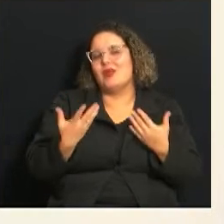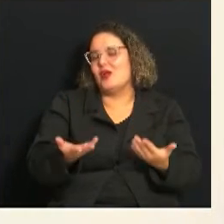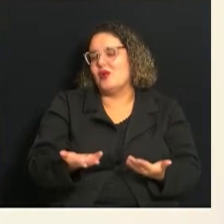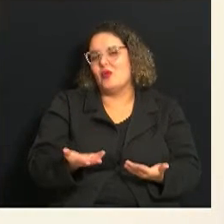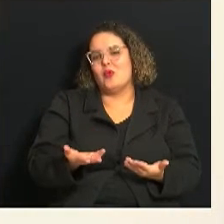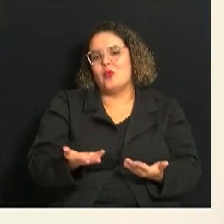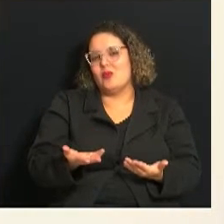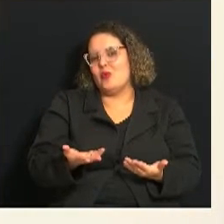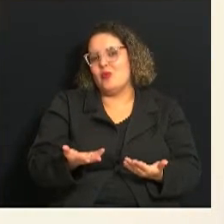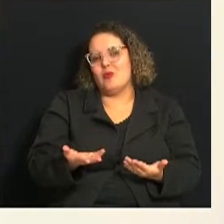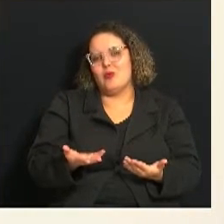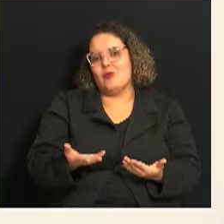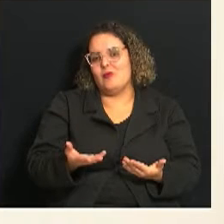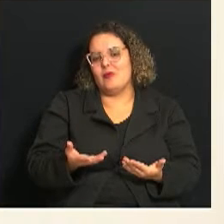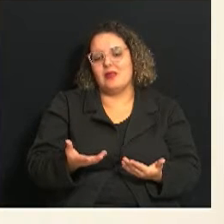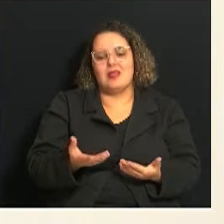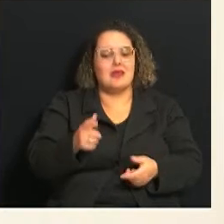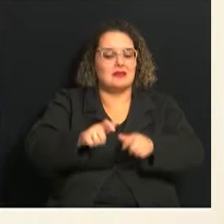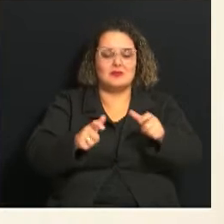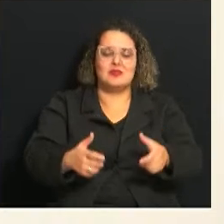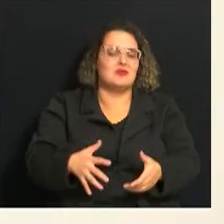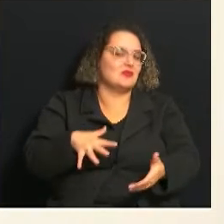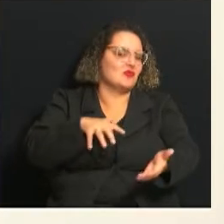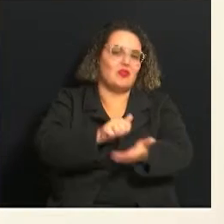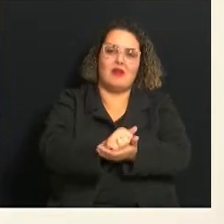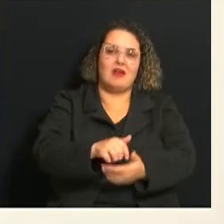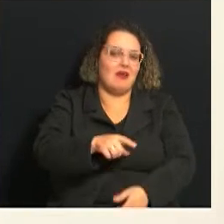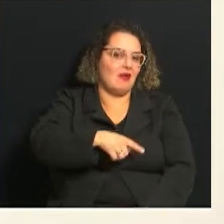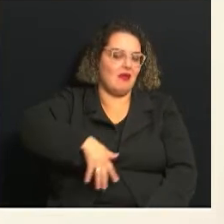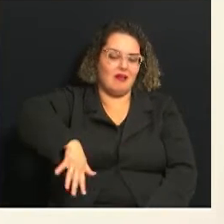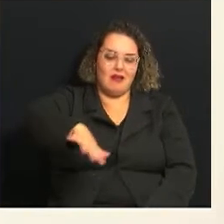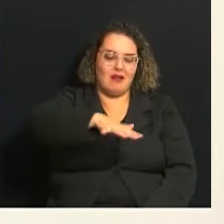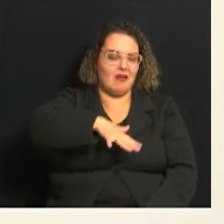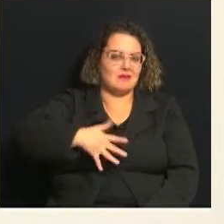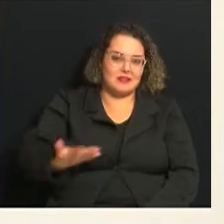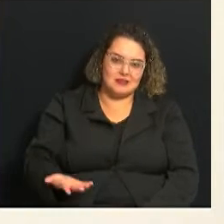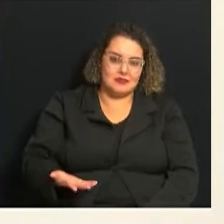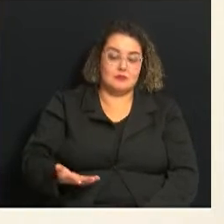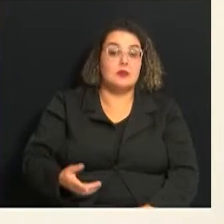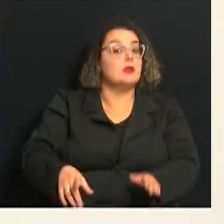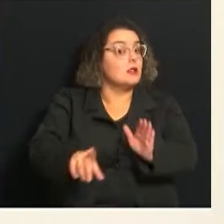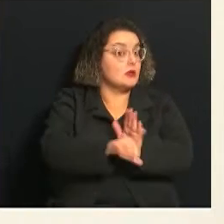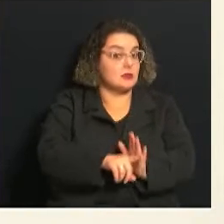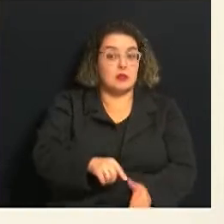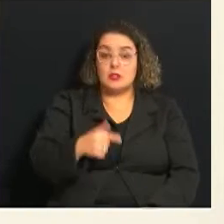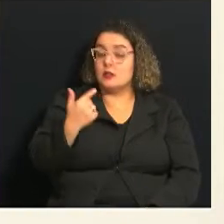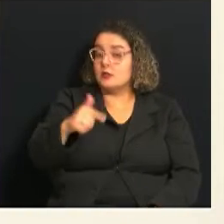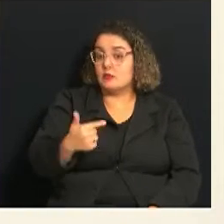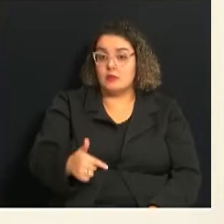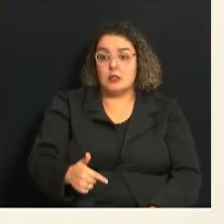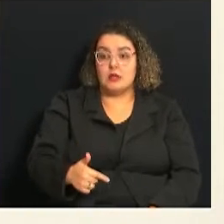pessoas cadastrassem as suas áreas. Então, essa lei vai ter isso. Não vai ter a renúncia